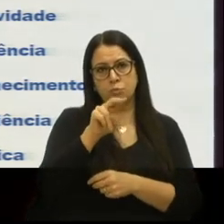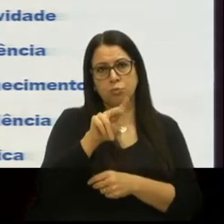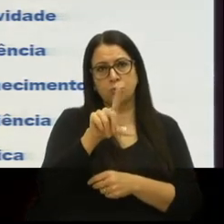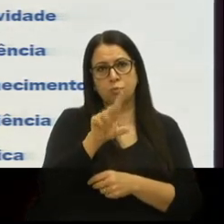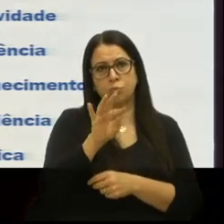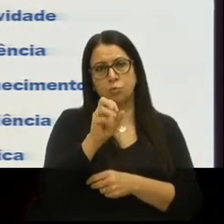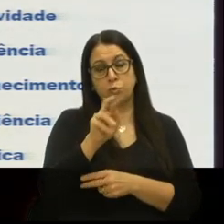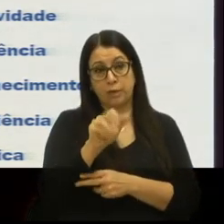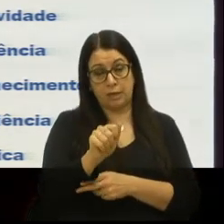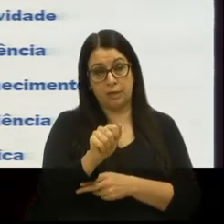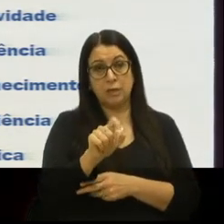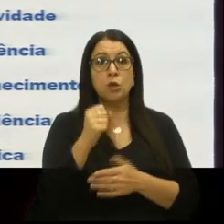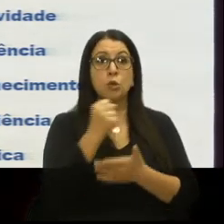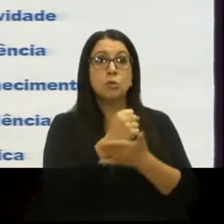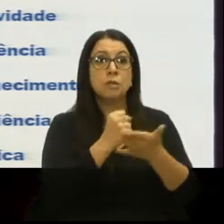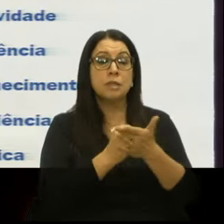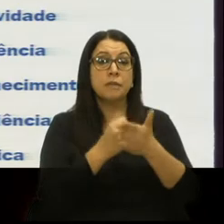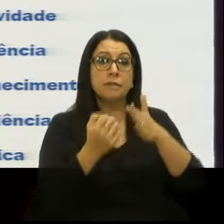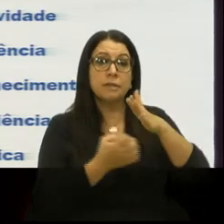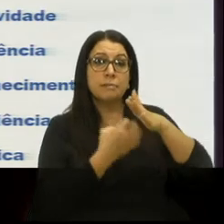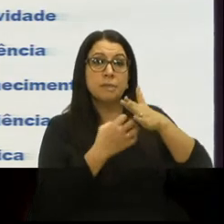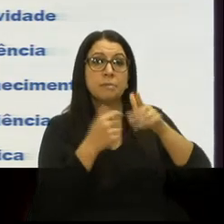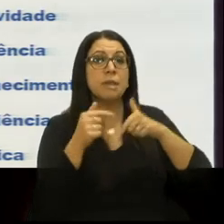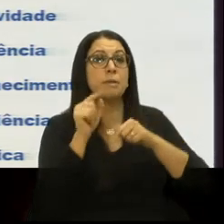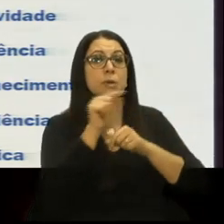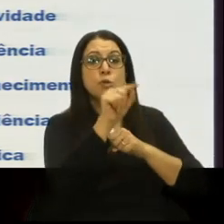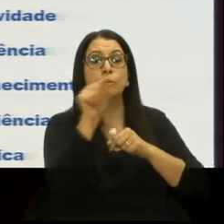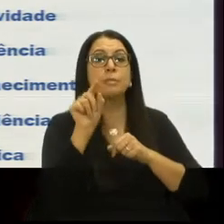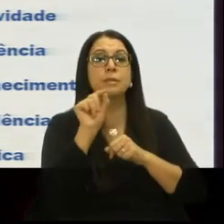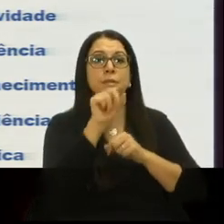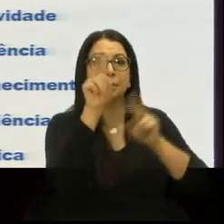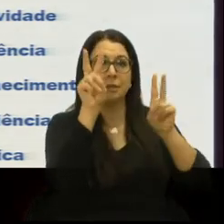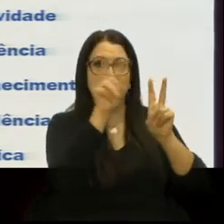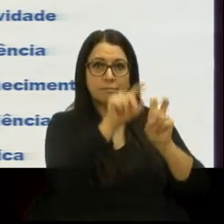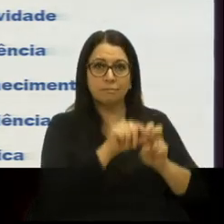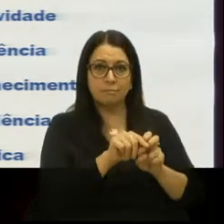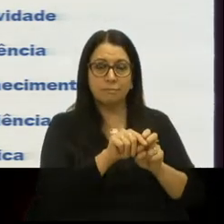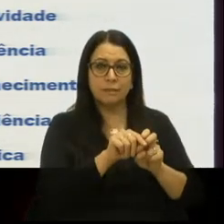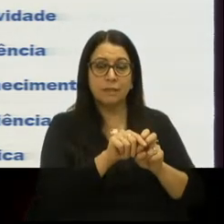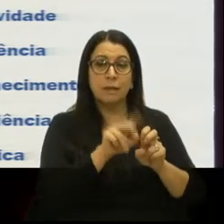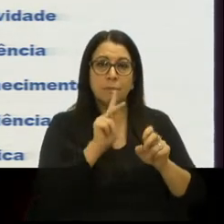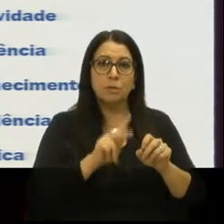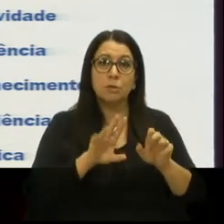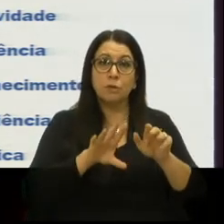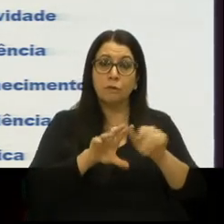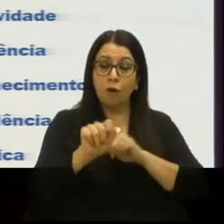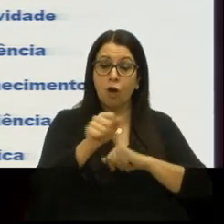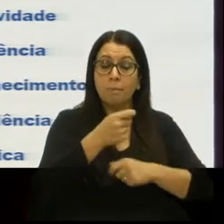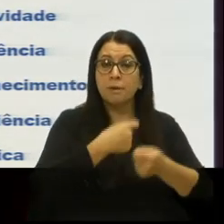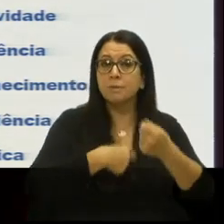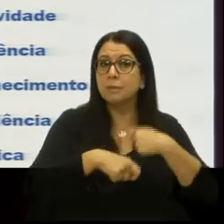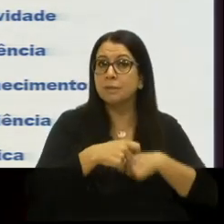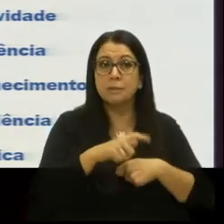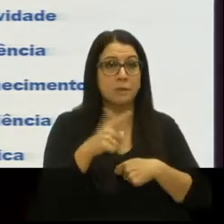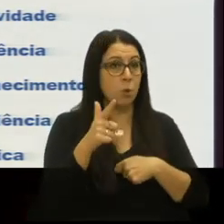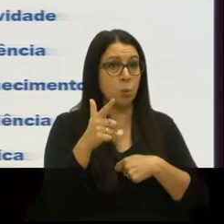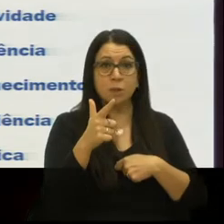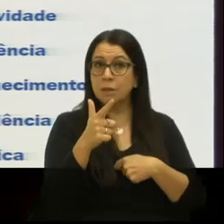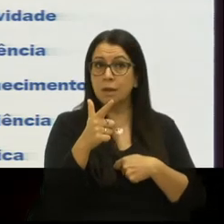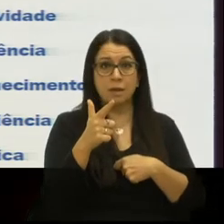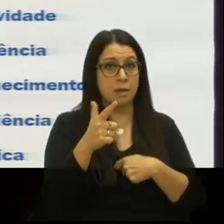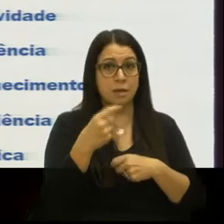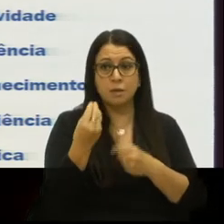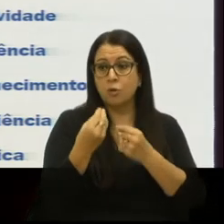a gente é contratado nas empresas para trabalhar isso. Tem pessoas que se formam administradores e não têm matérias